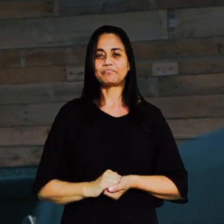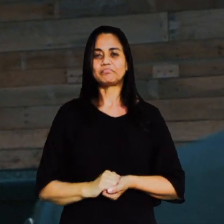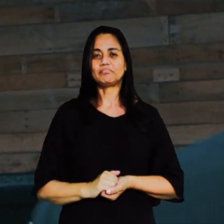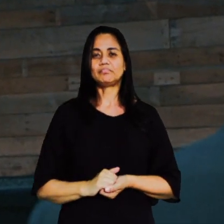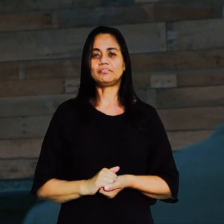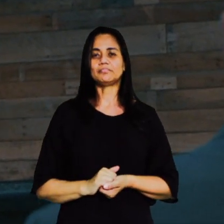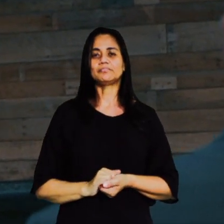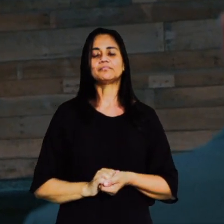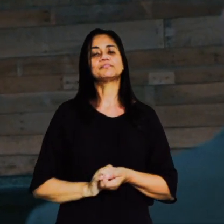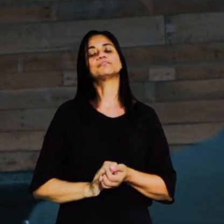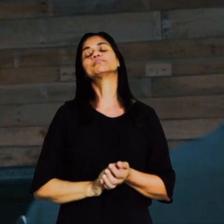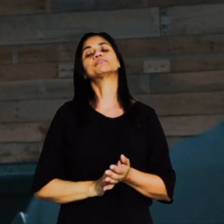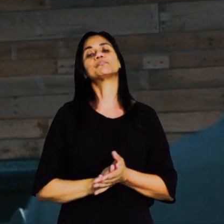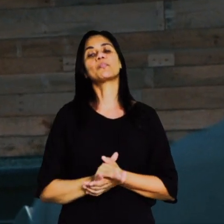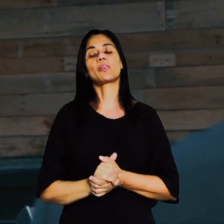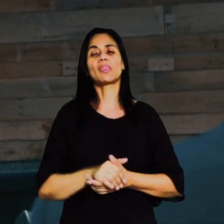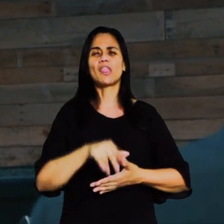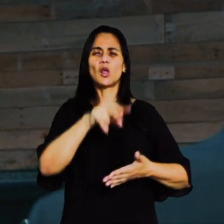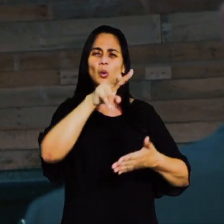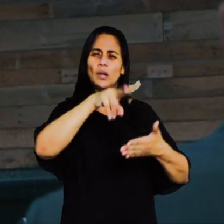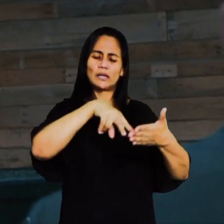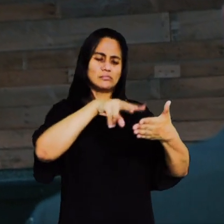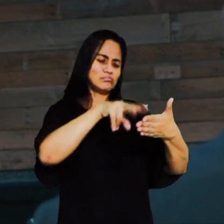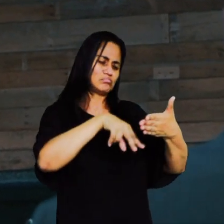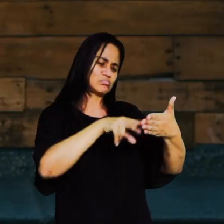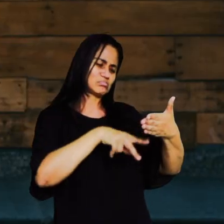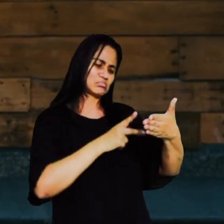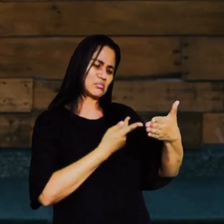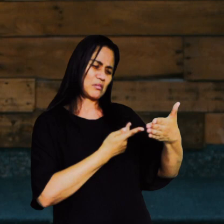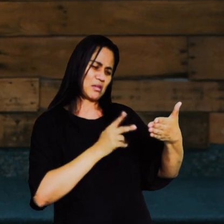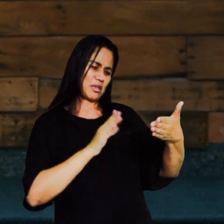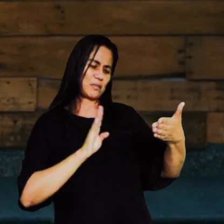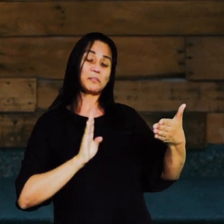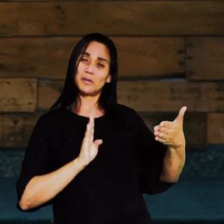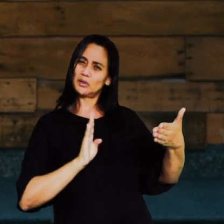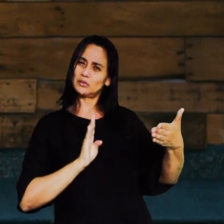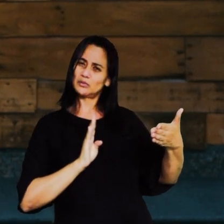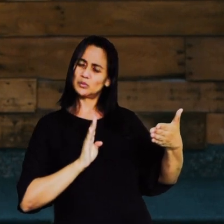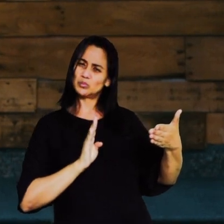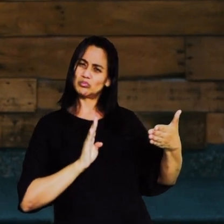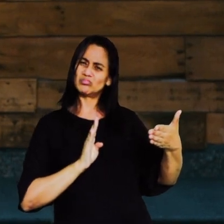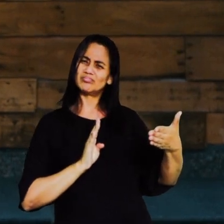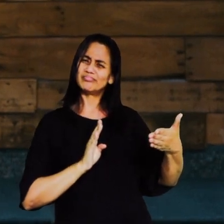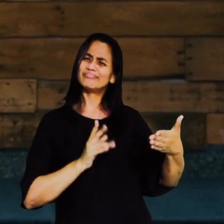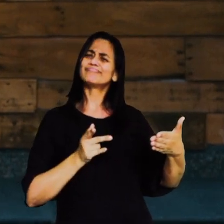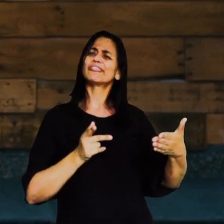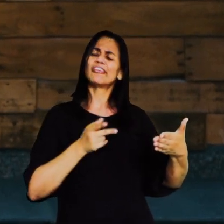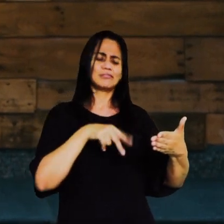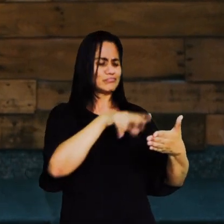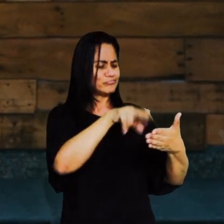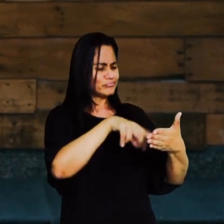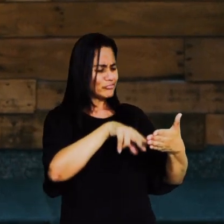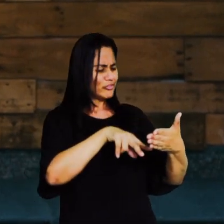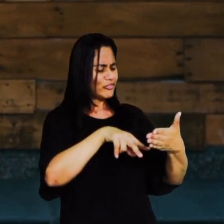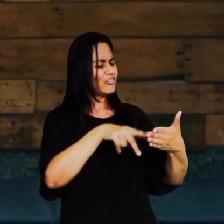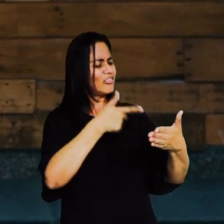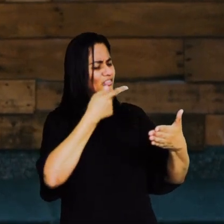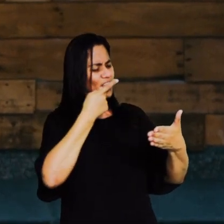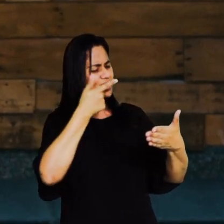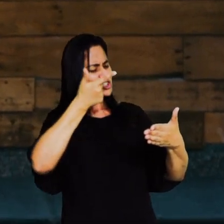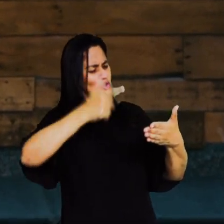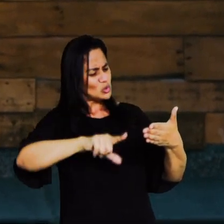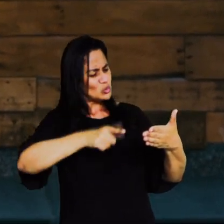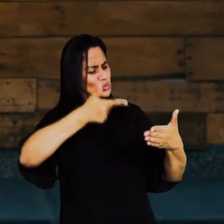E lendo Hebreus capítulo 10, ele é até repetitivo em relação a Hebreus capítulo 8, ele fala do